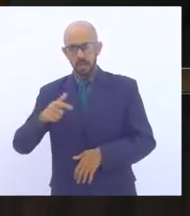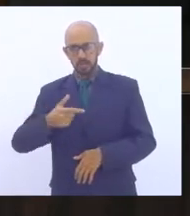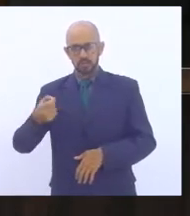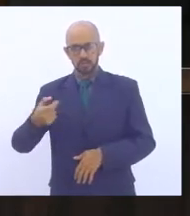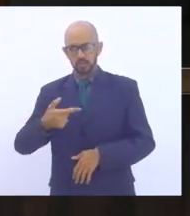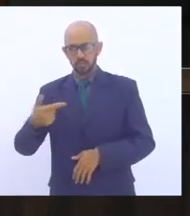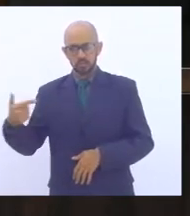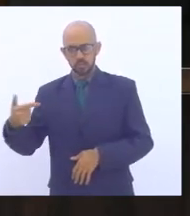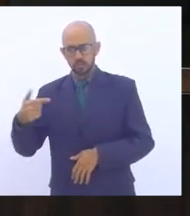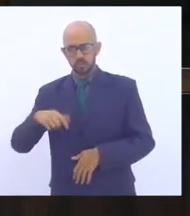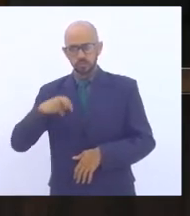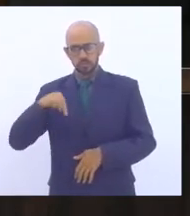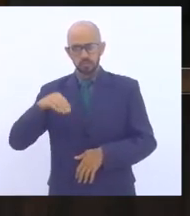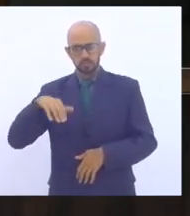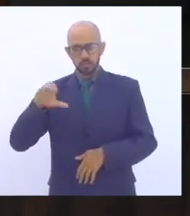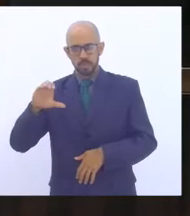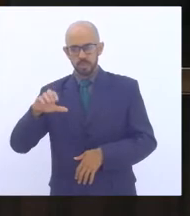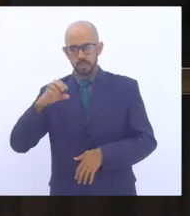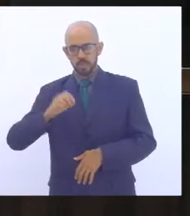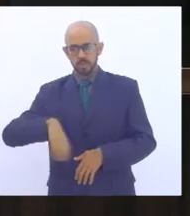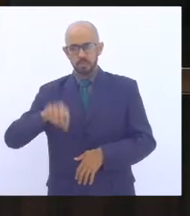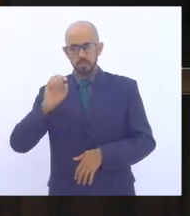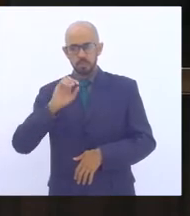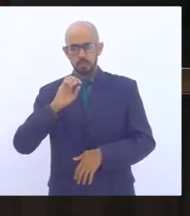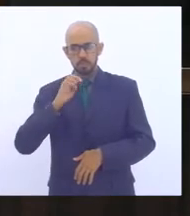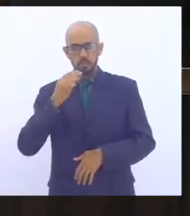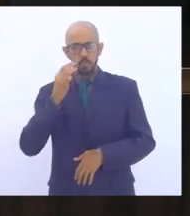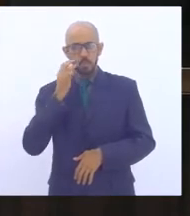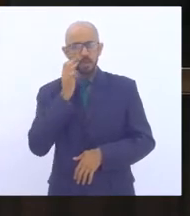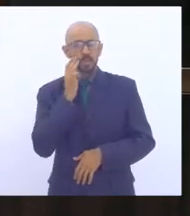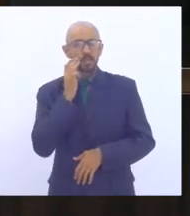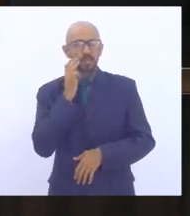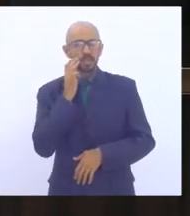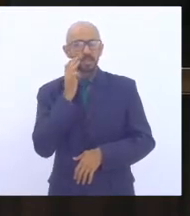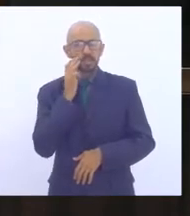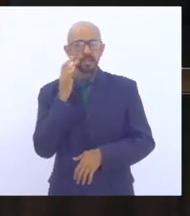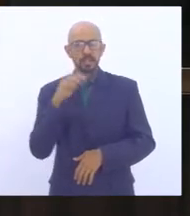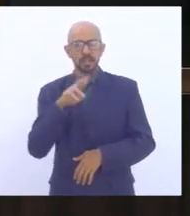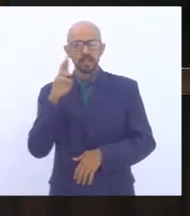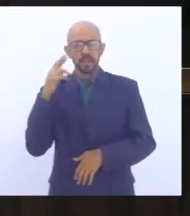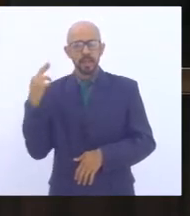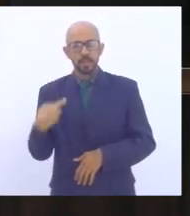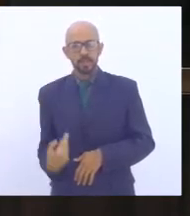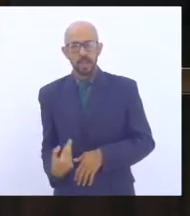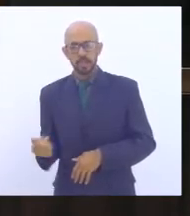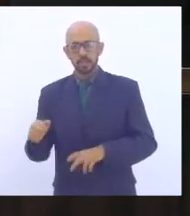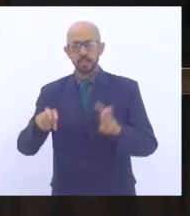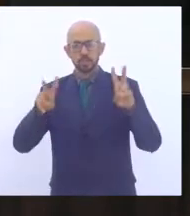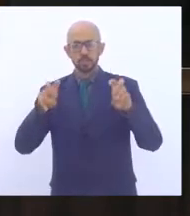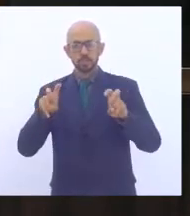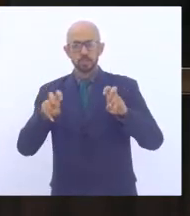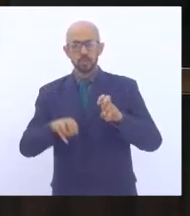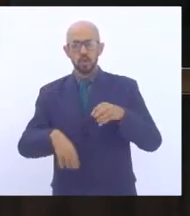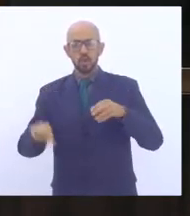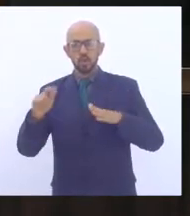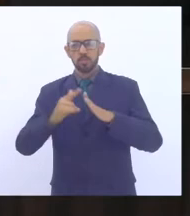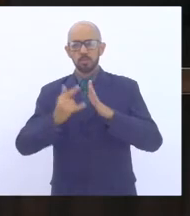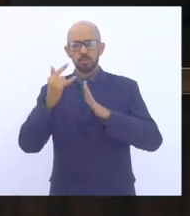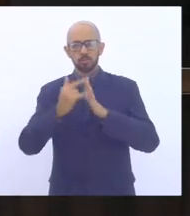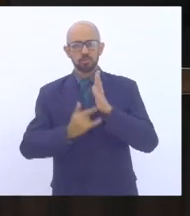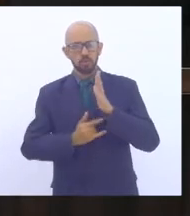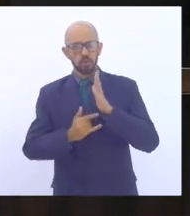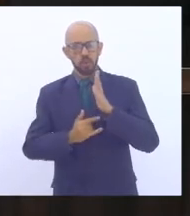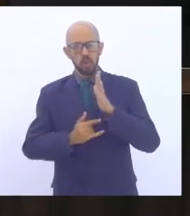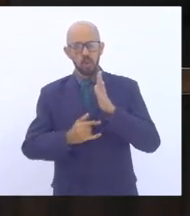autoria dos deputados Carlos minc Mônica Francisco e Renata Souza que autoriza o poder executivo a dispor sobre o protocolo Durval